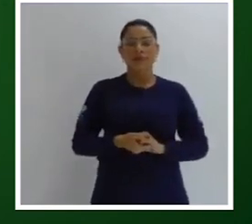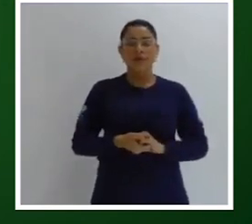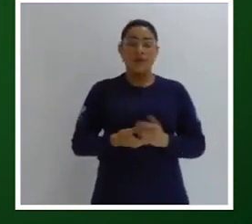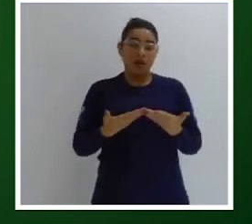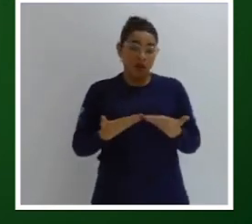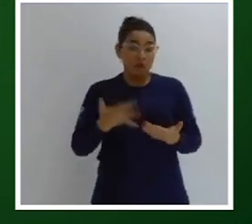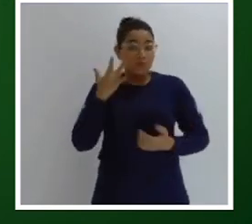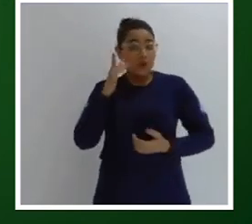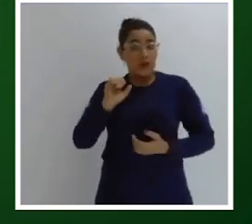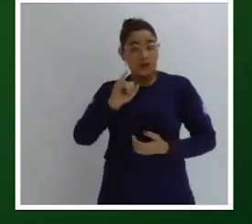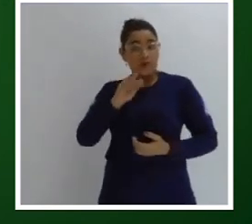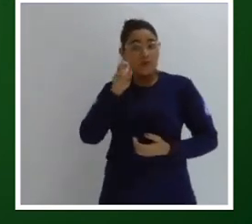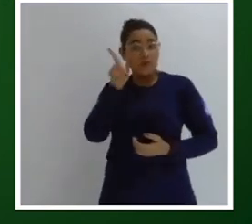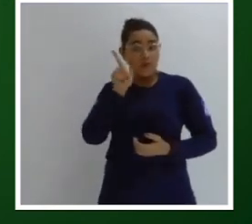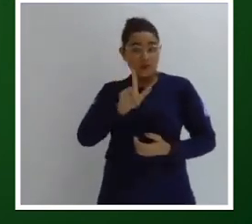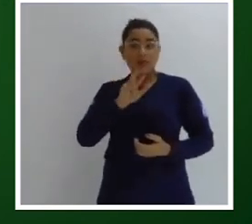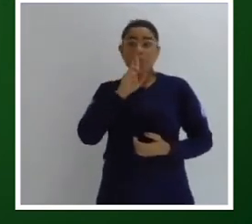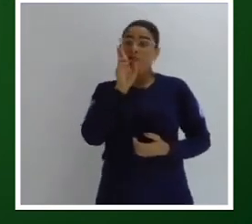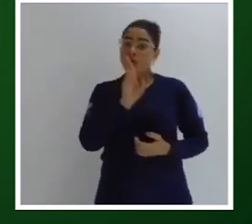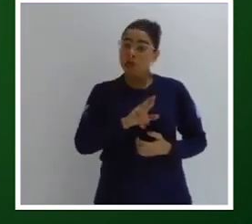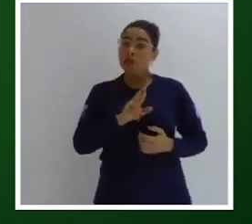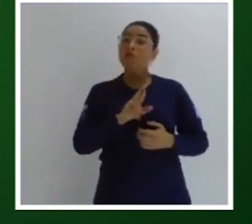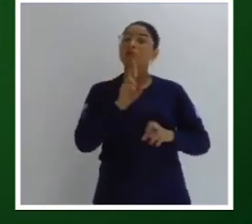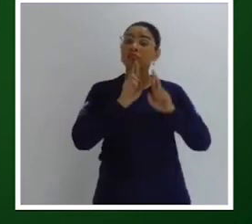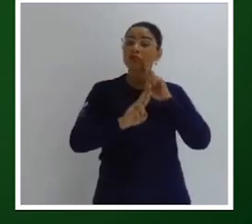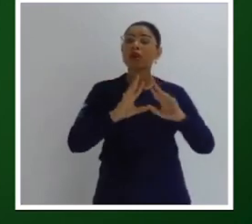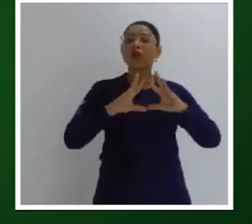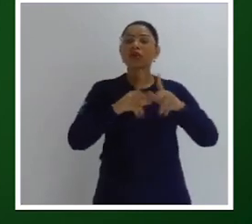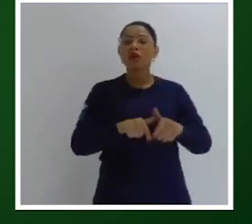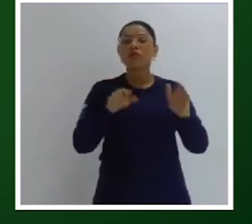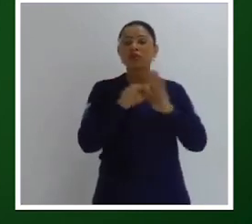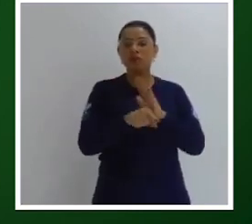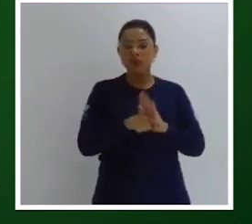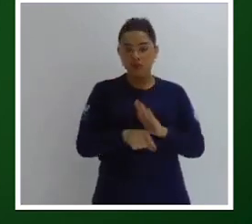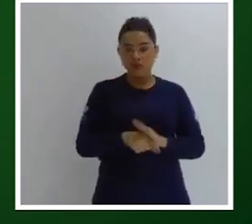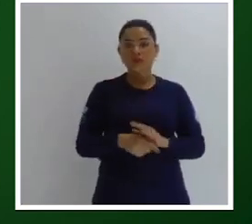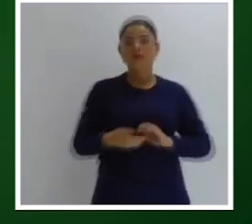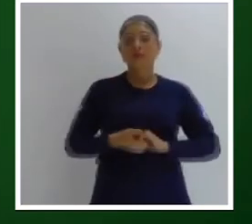contemplei é todas as perguntas que você fez